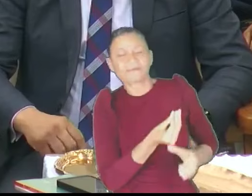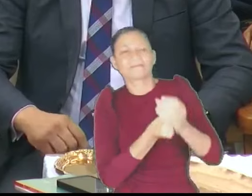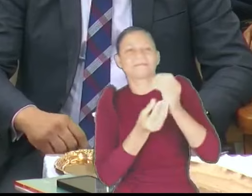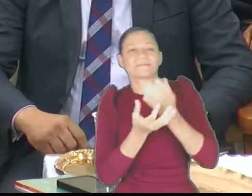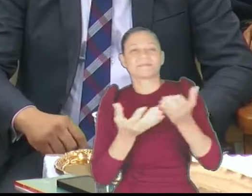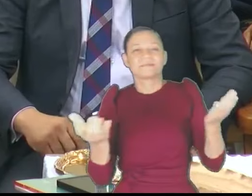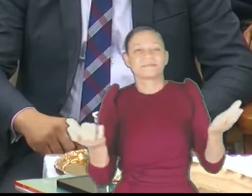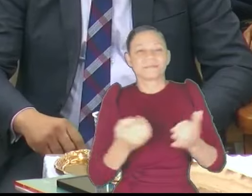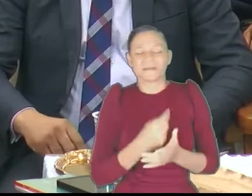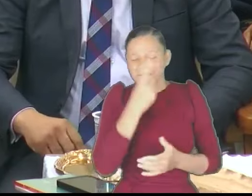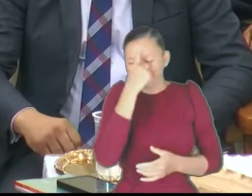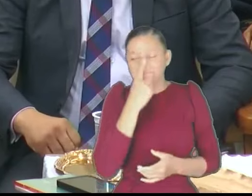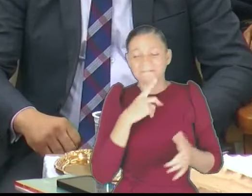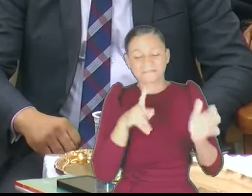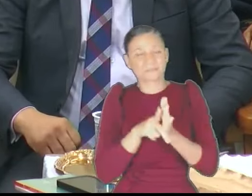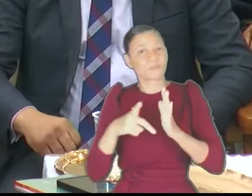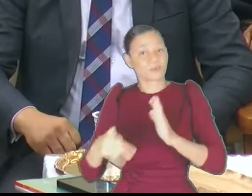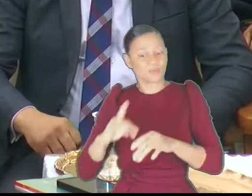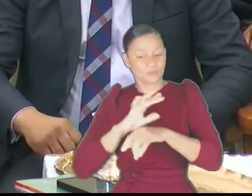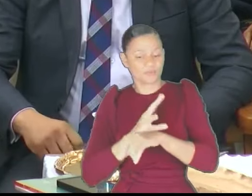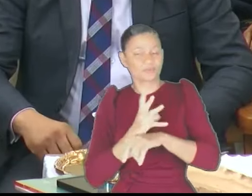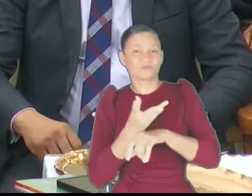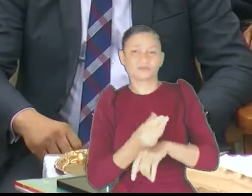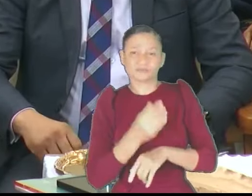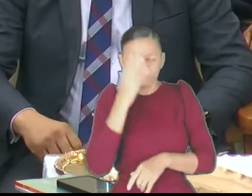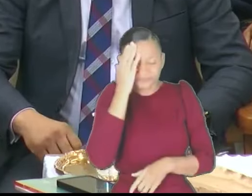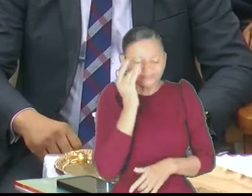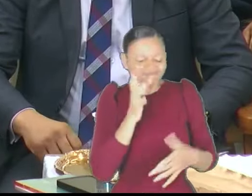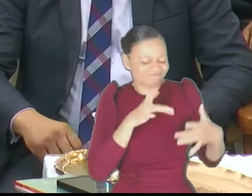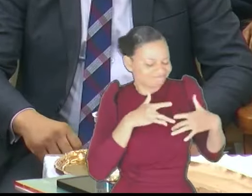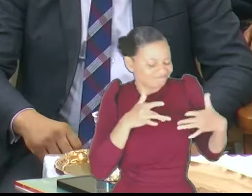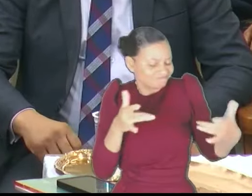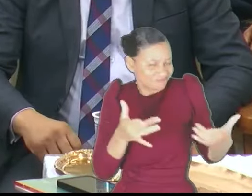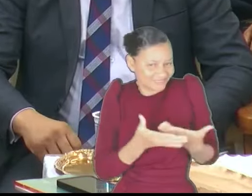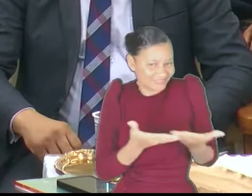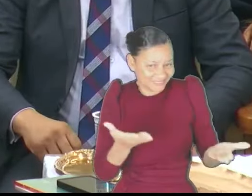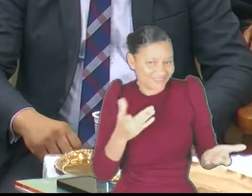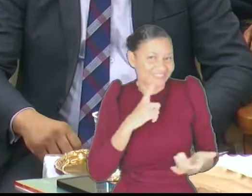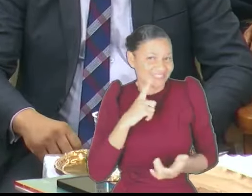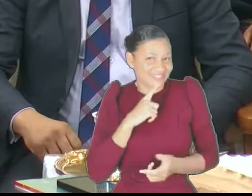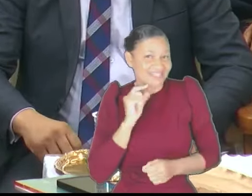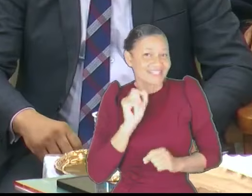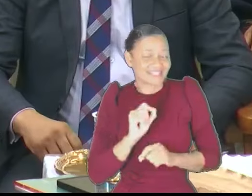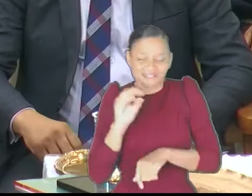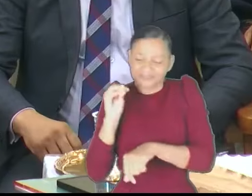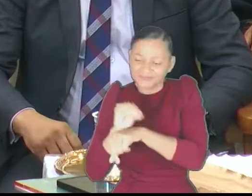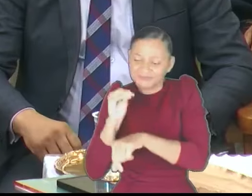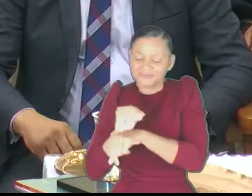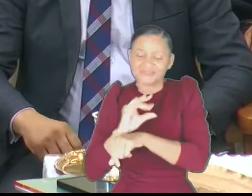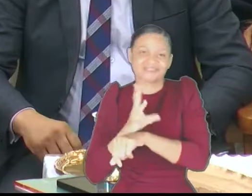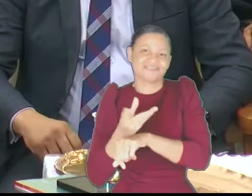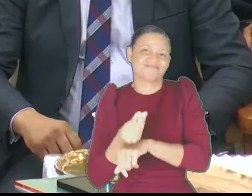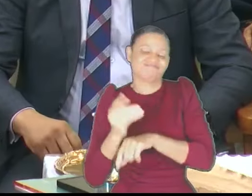é o perfil da igreja. E sabe o que eu me apaixono aqui? Que quem cuida da igreja é